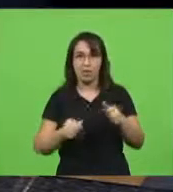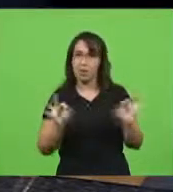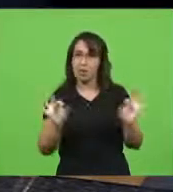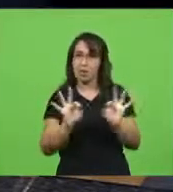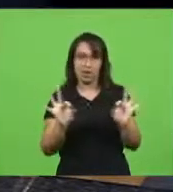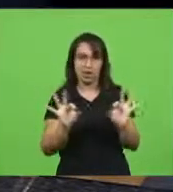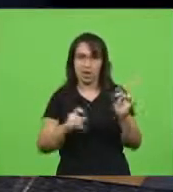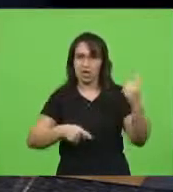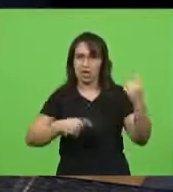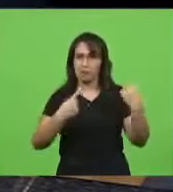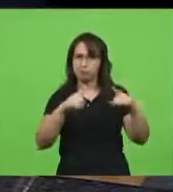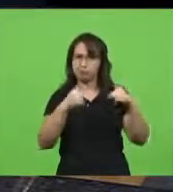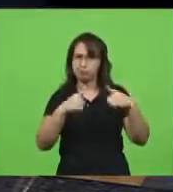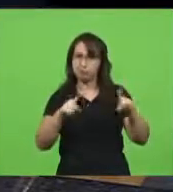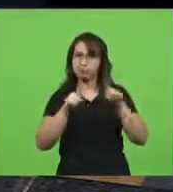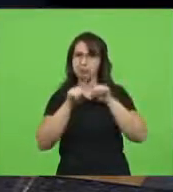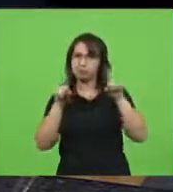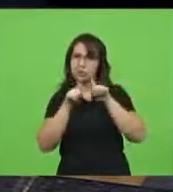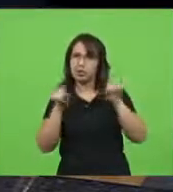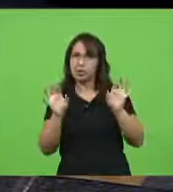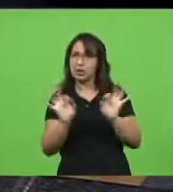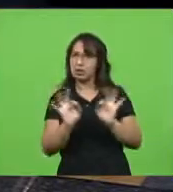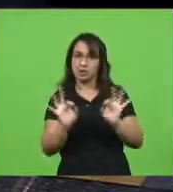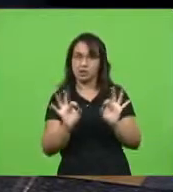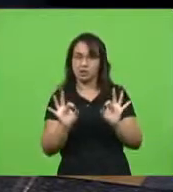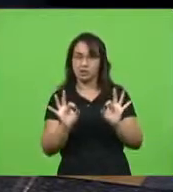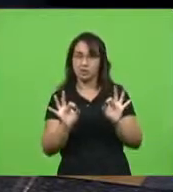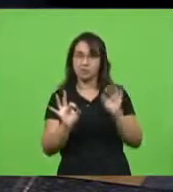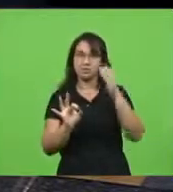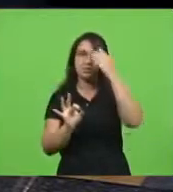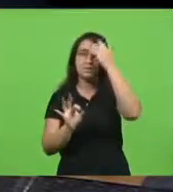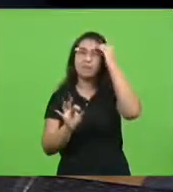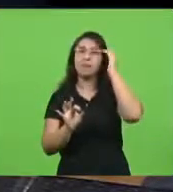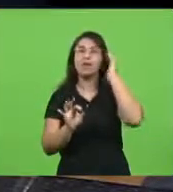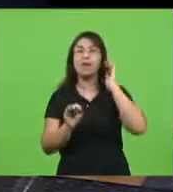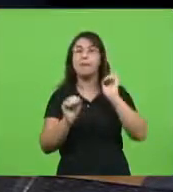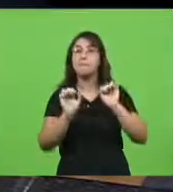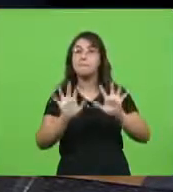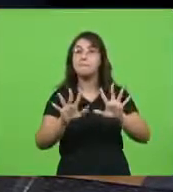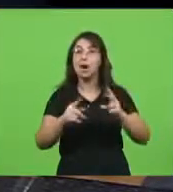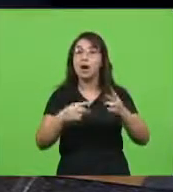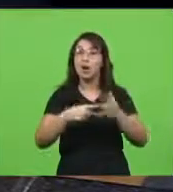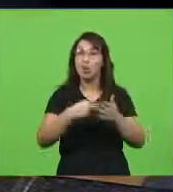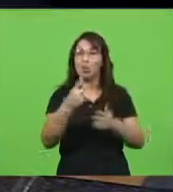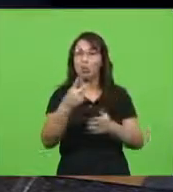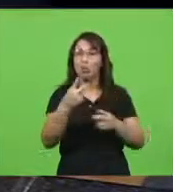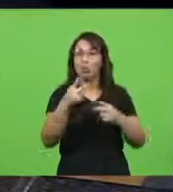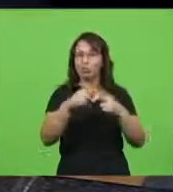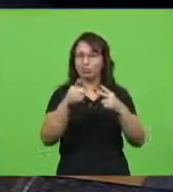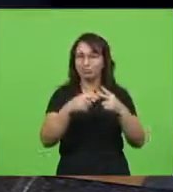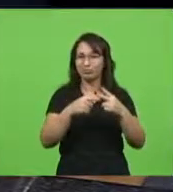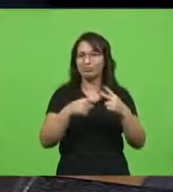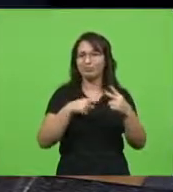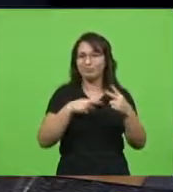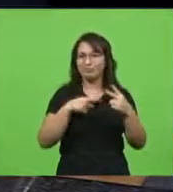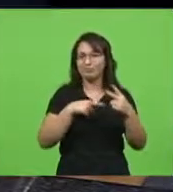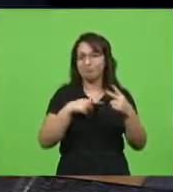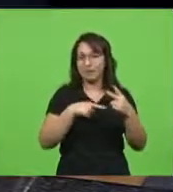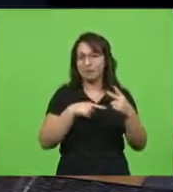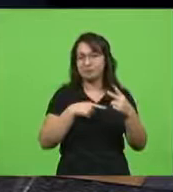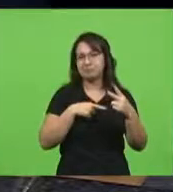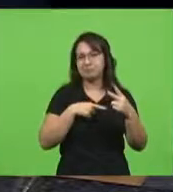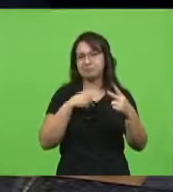reclamar, a fazer óbice em relação a isso. Mas eu acho que tem 2 questões aqui que a gente precisa colocar, colegas deputados.